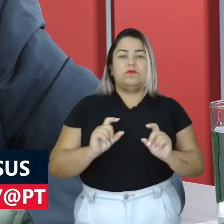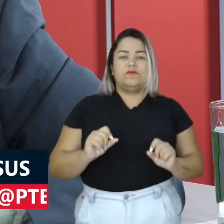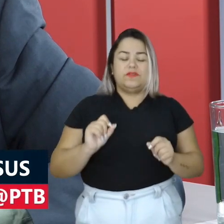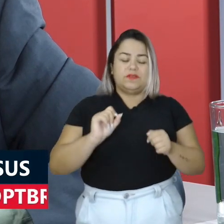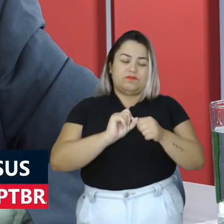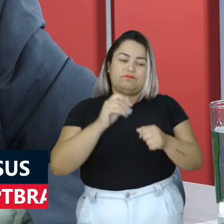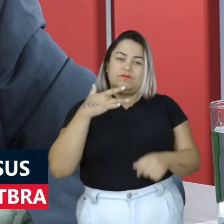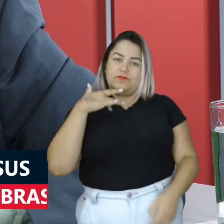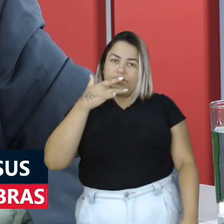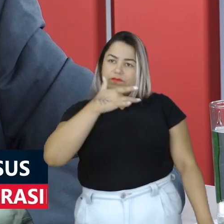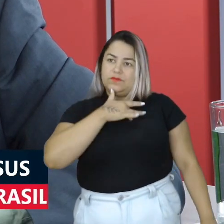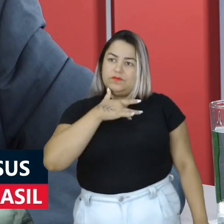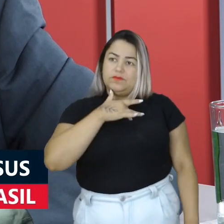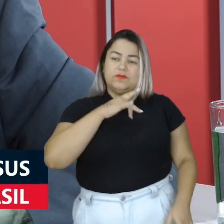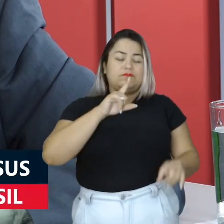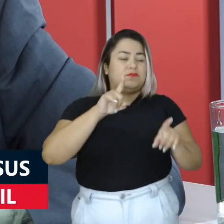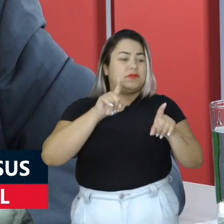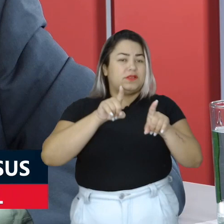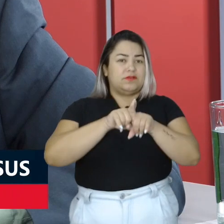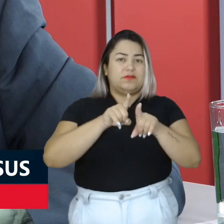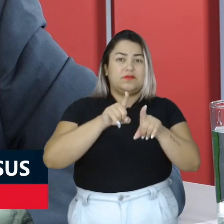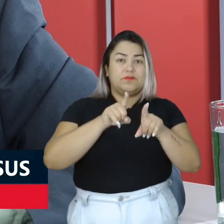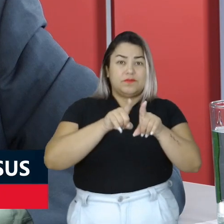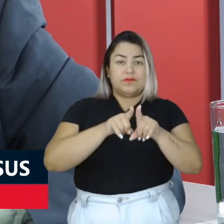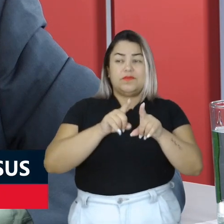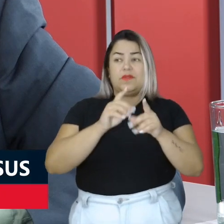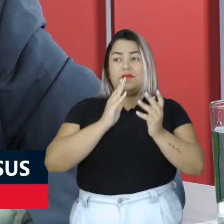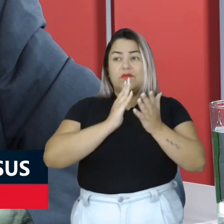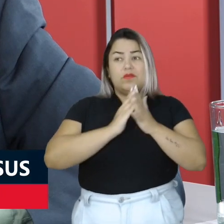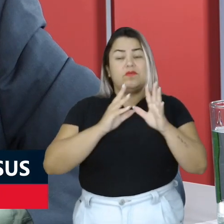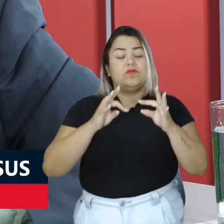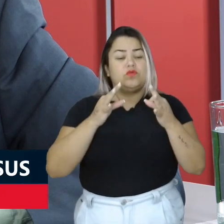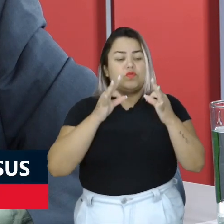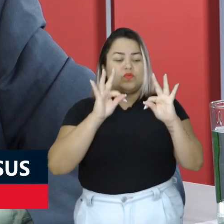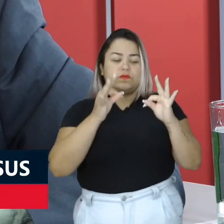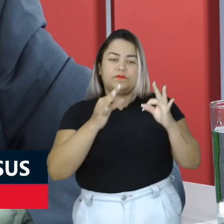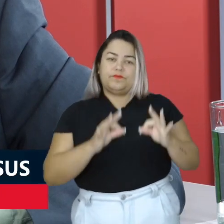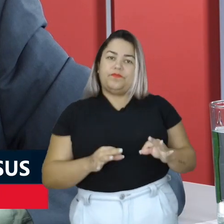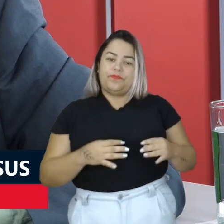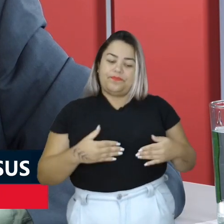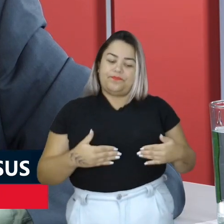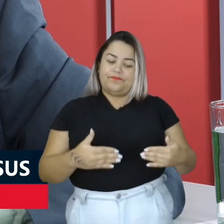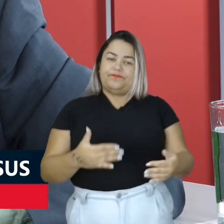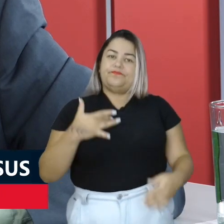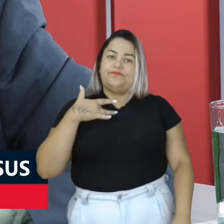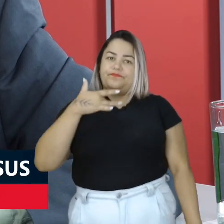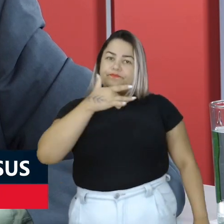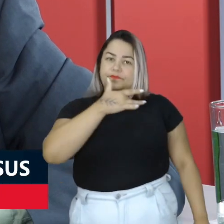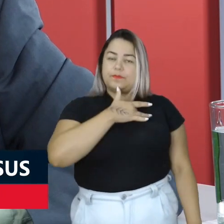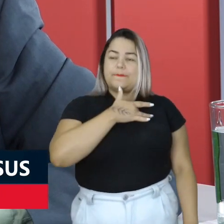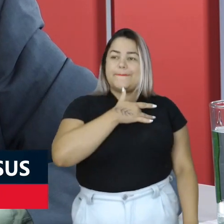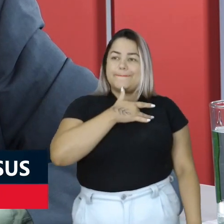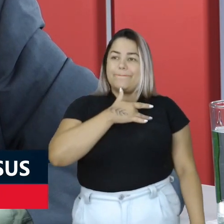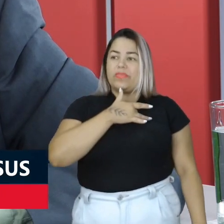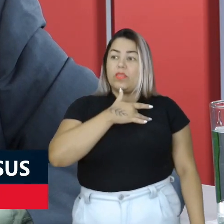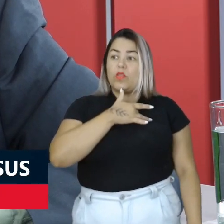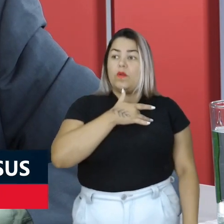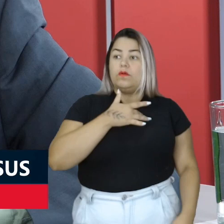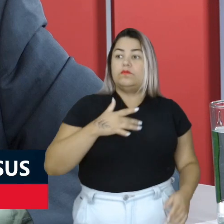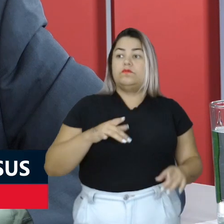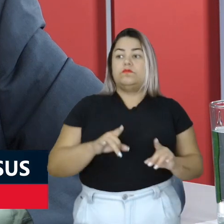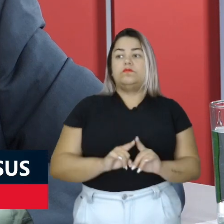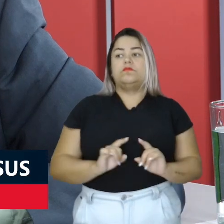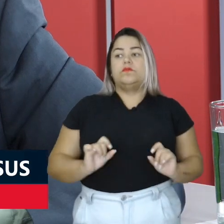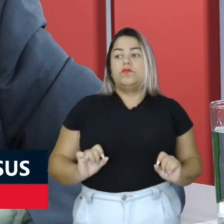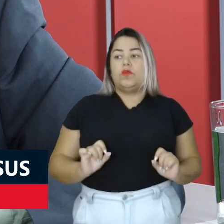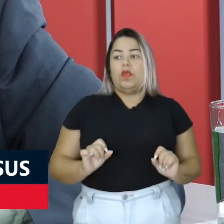saúde foi ter destruído a referência técnica do Ministério da Saúde. O Ministério da Saúde,